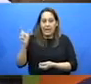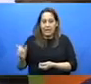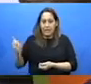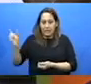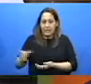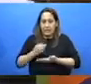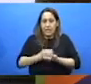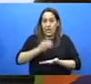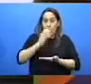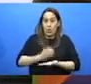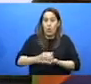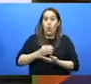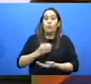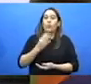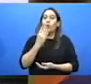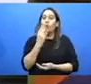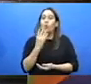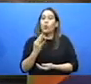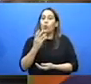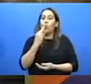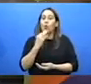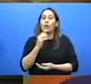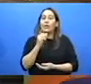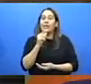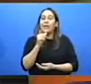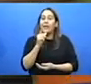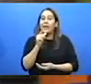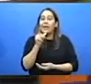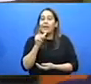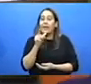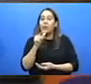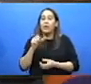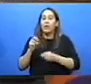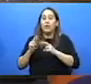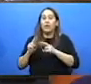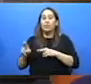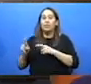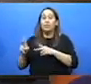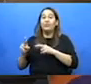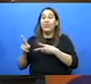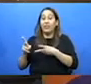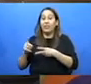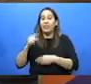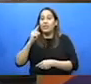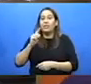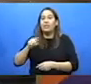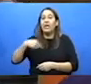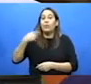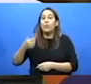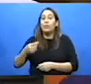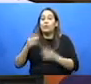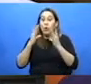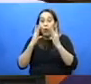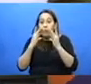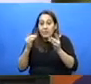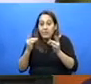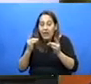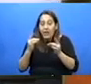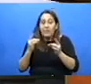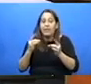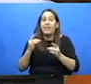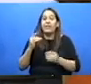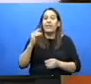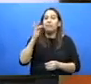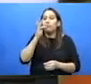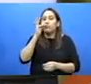corante diferente e na quarta imagem vocês observem que aquelas